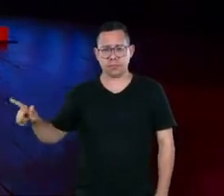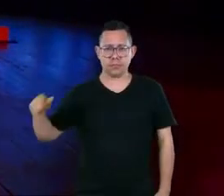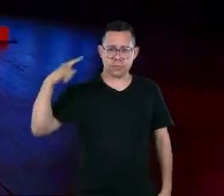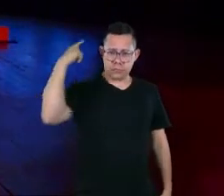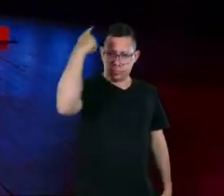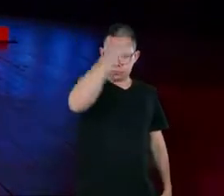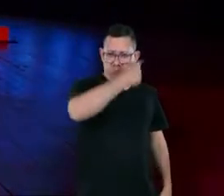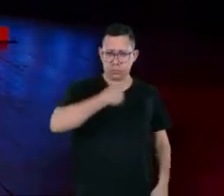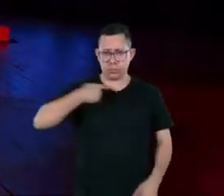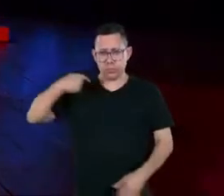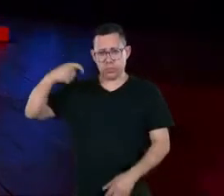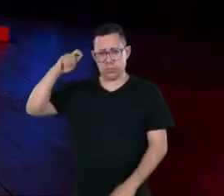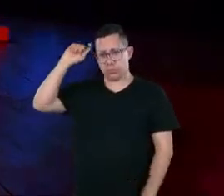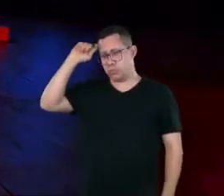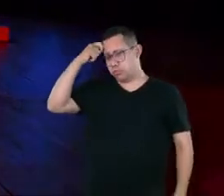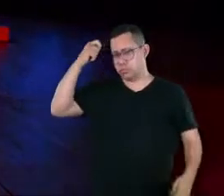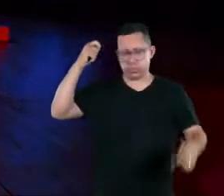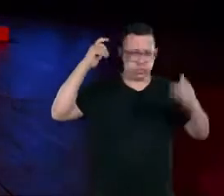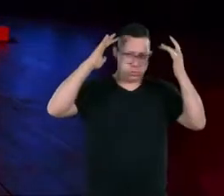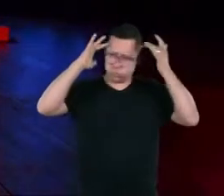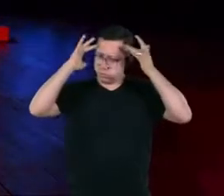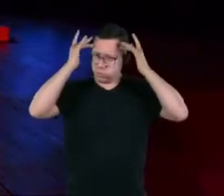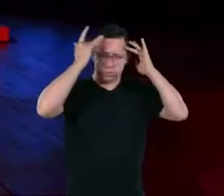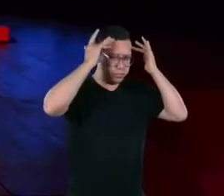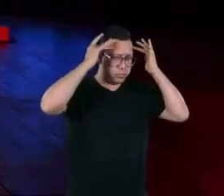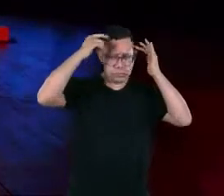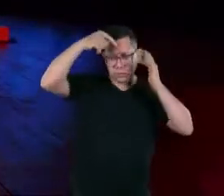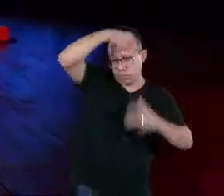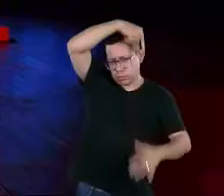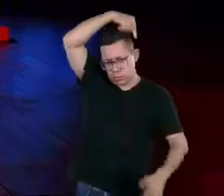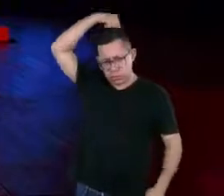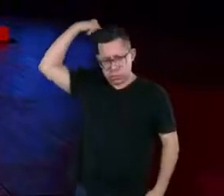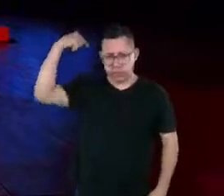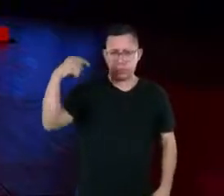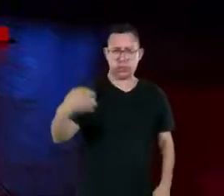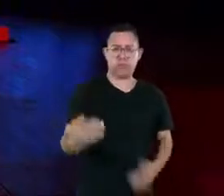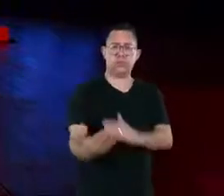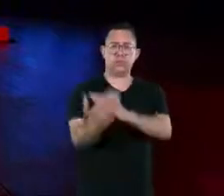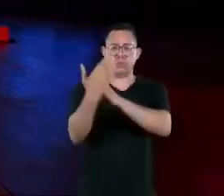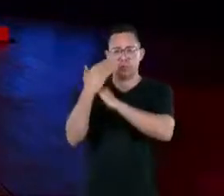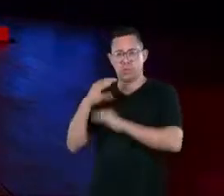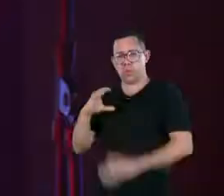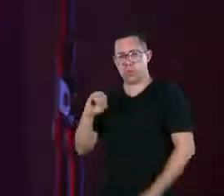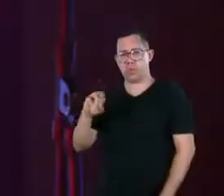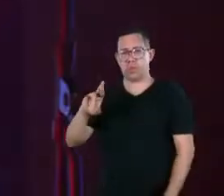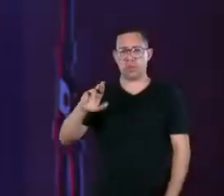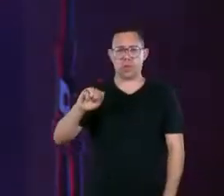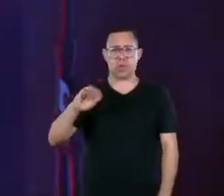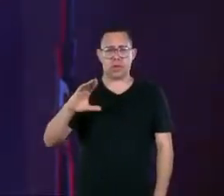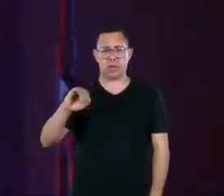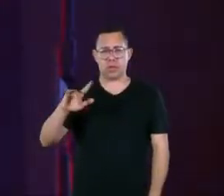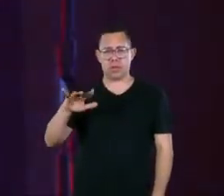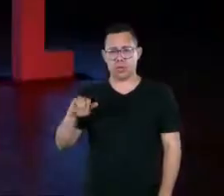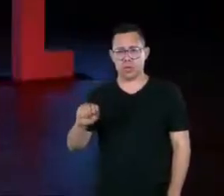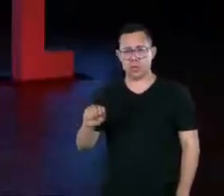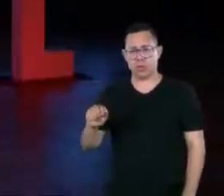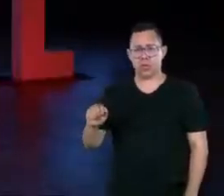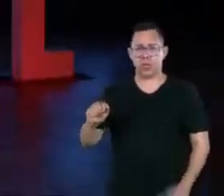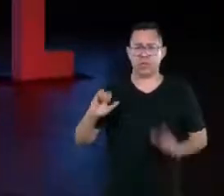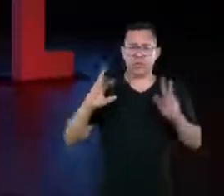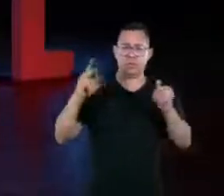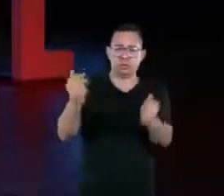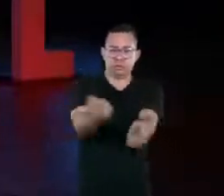mãe alucinação, minha santa, minha mestra, minha cora, coralina. Maravilha, vertigem,